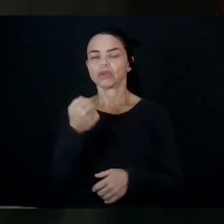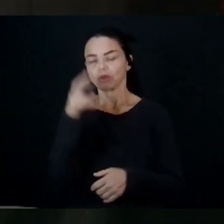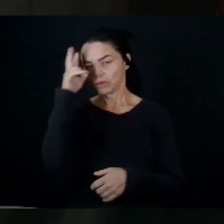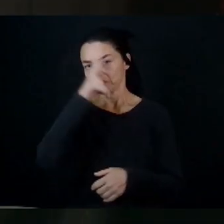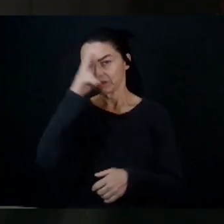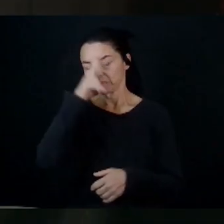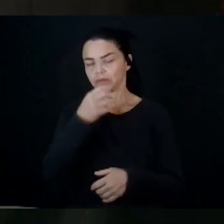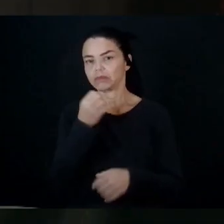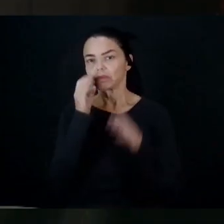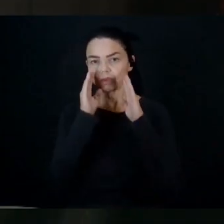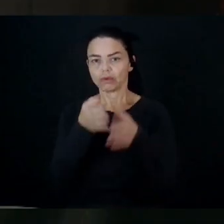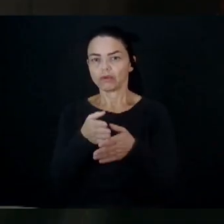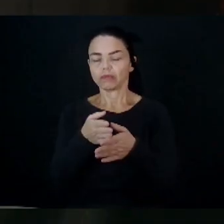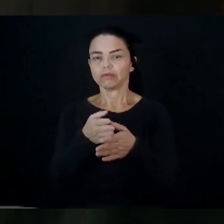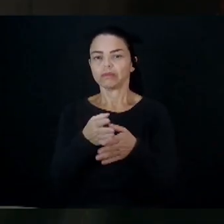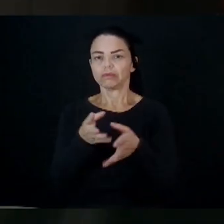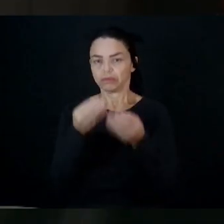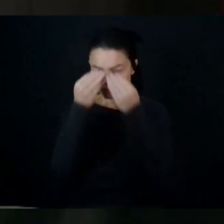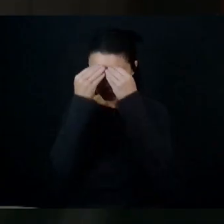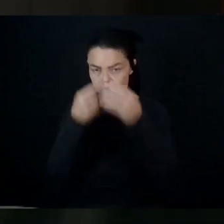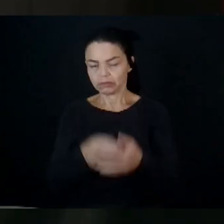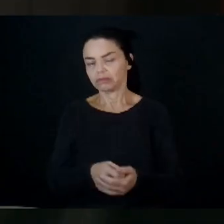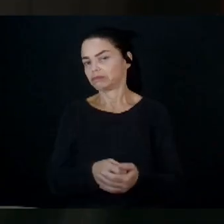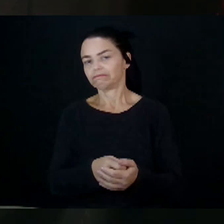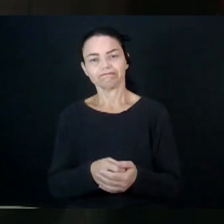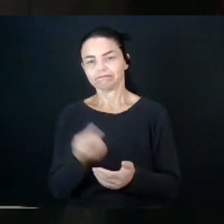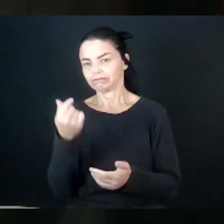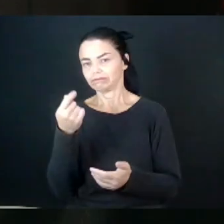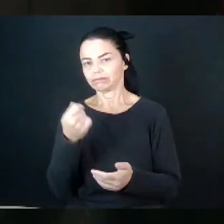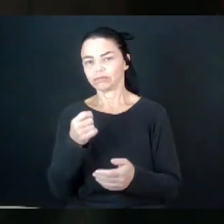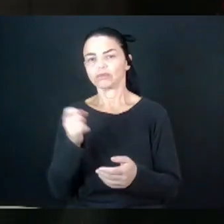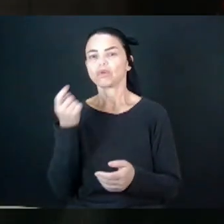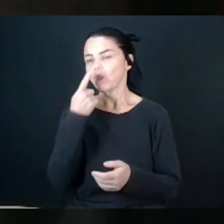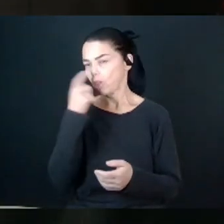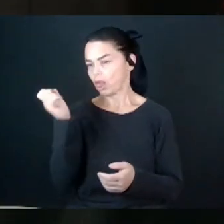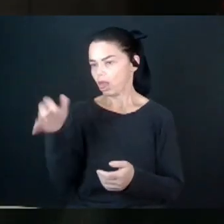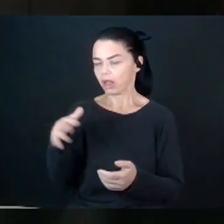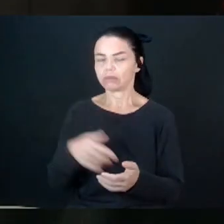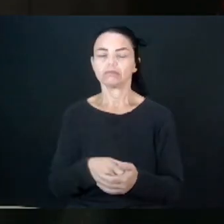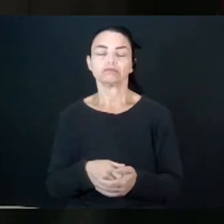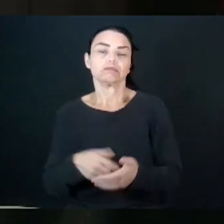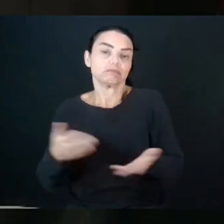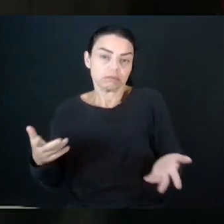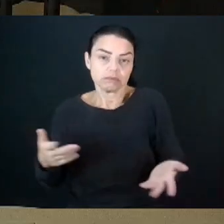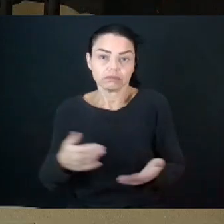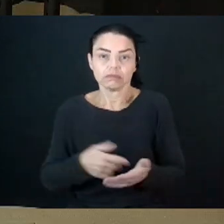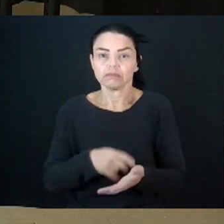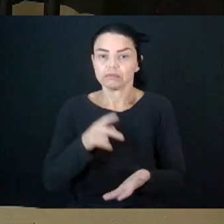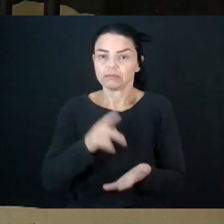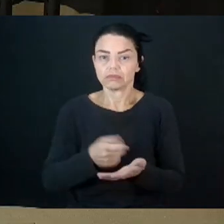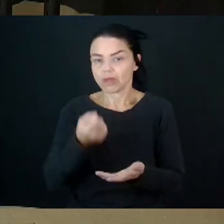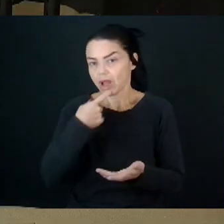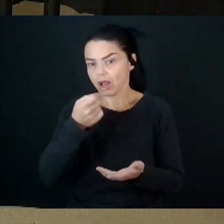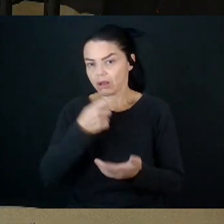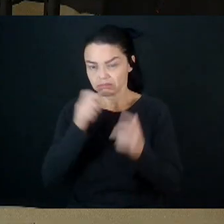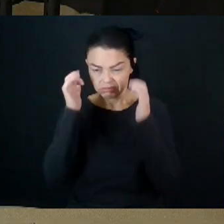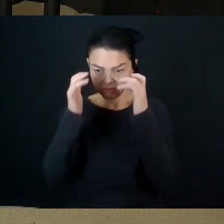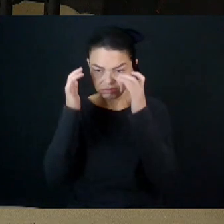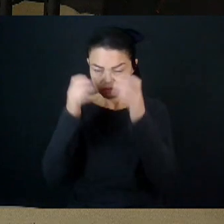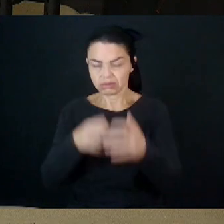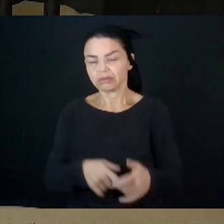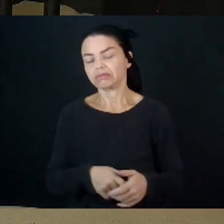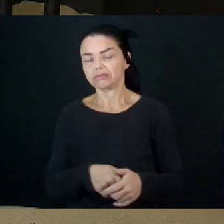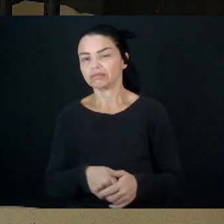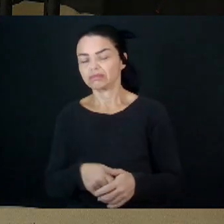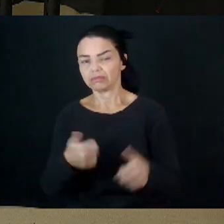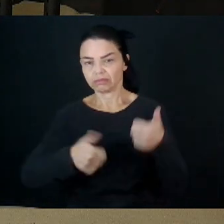realmente absorve ou isso é só dinheiro jogado fora? Então, será que é remédio para o cérebro, se a gente for parar para analisar, né? É